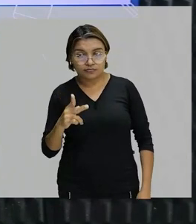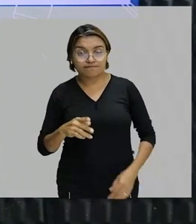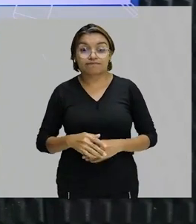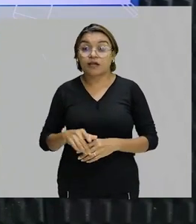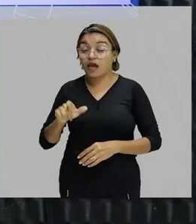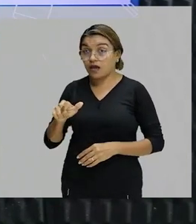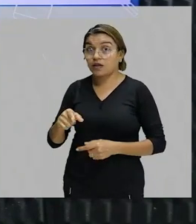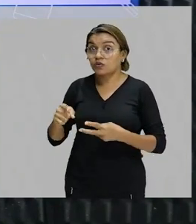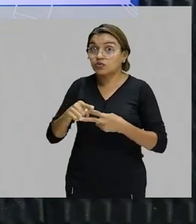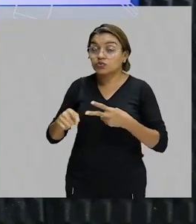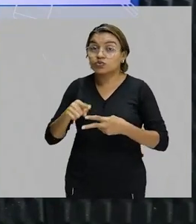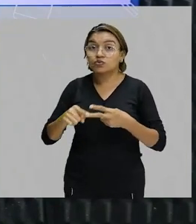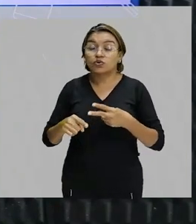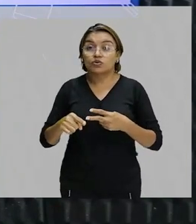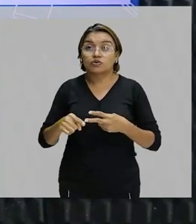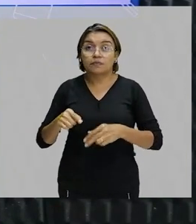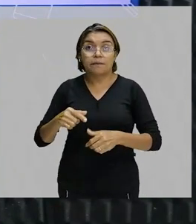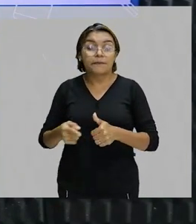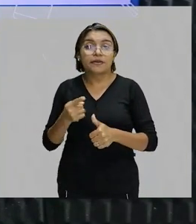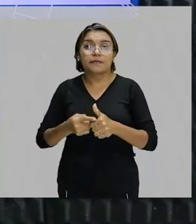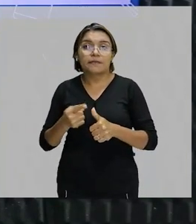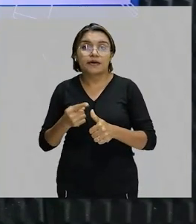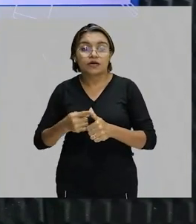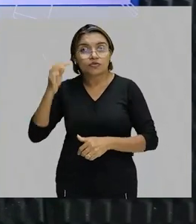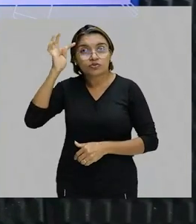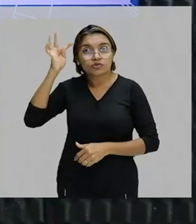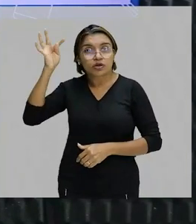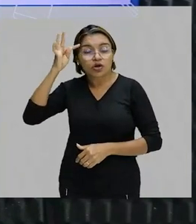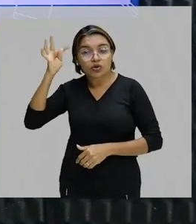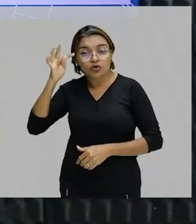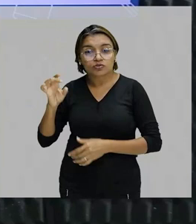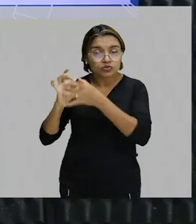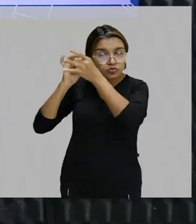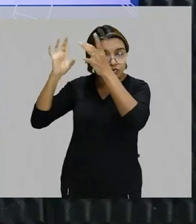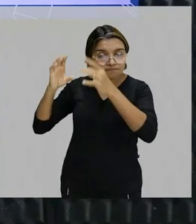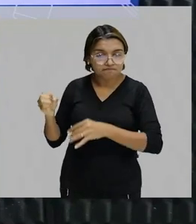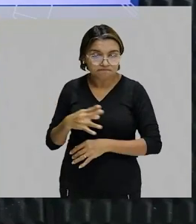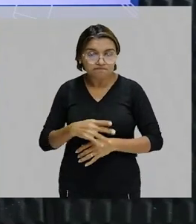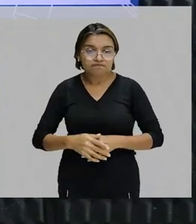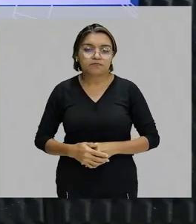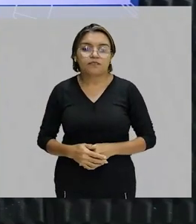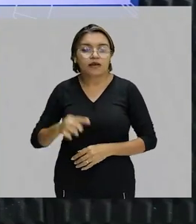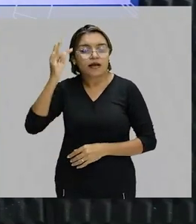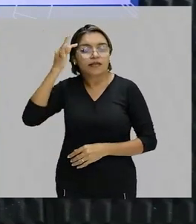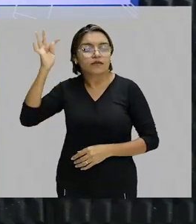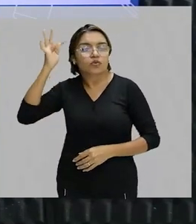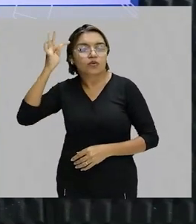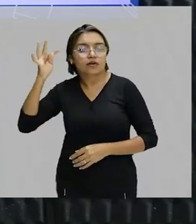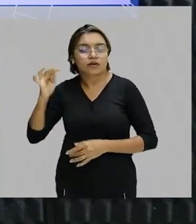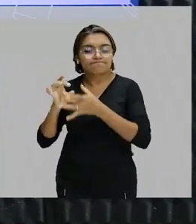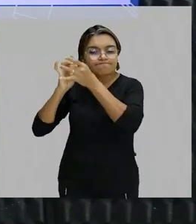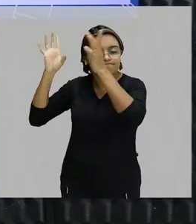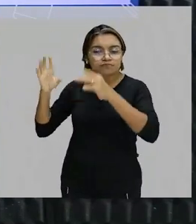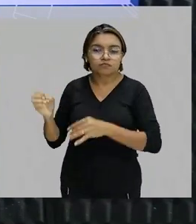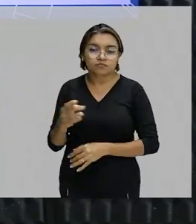da do neoliberalismo né da vertente neoliberal na economia e na política a teoria neoliberal propõe